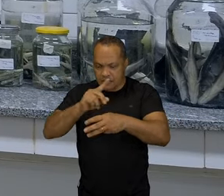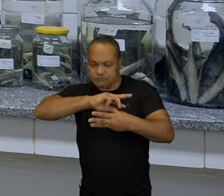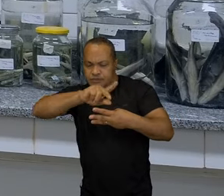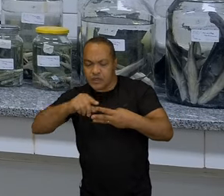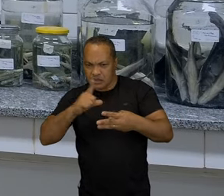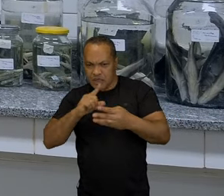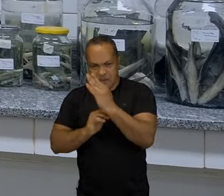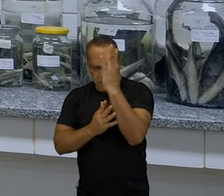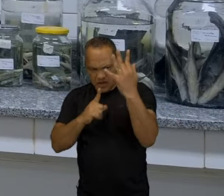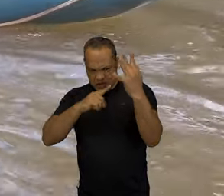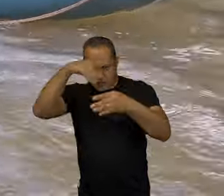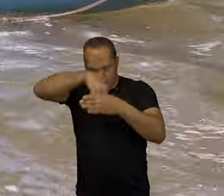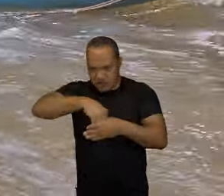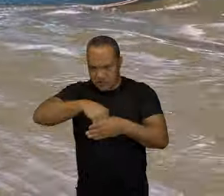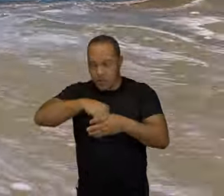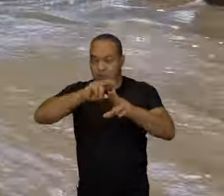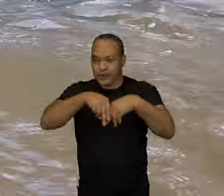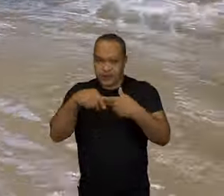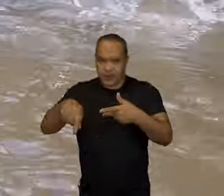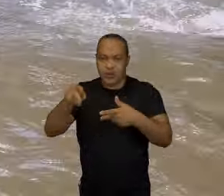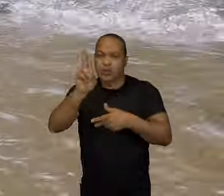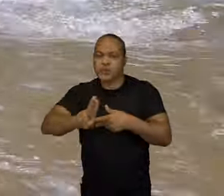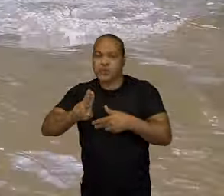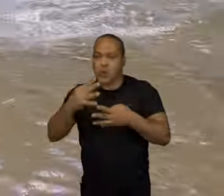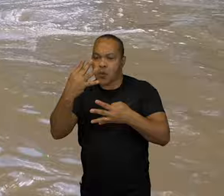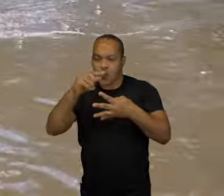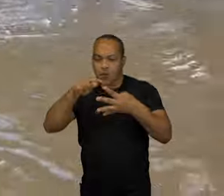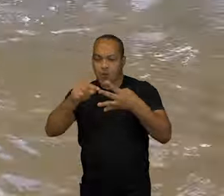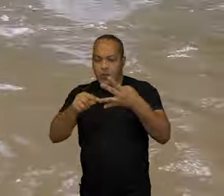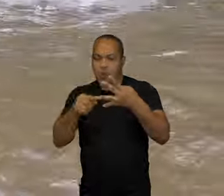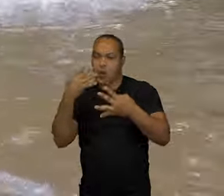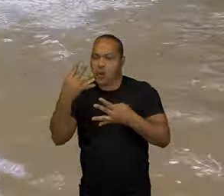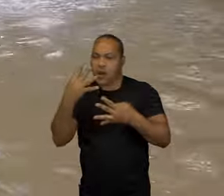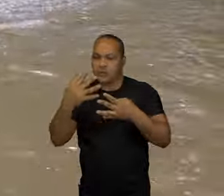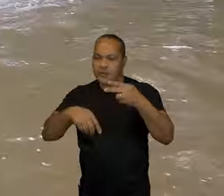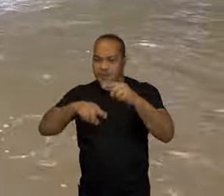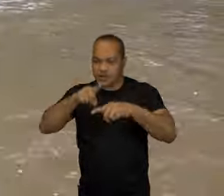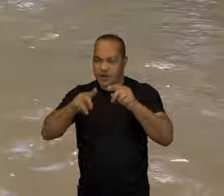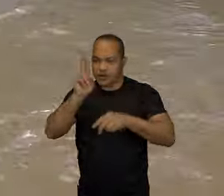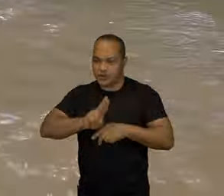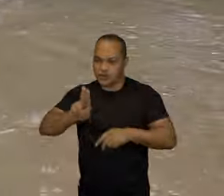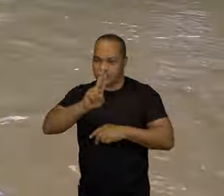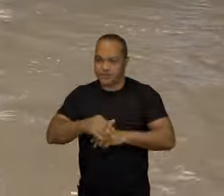a presença de troncos, por exemplo. No nosso caso, nós utilizamos 4 equipamentos.